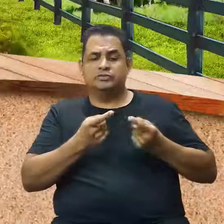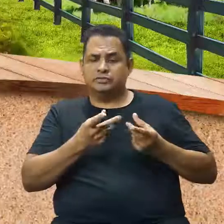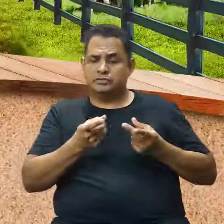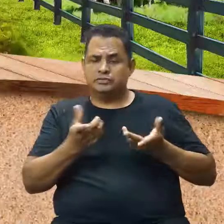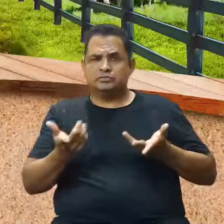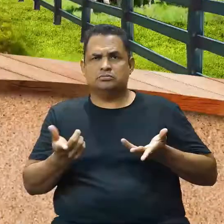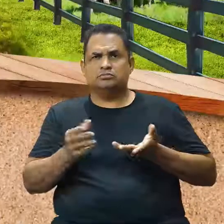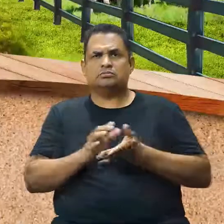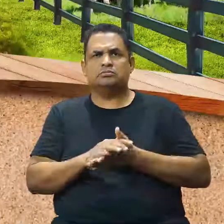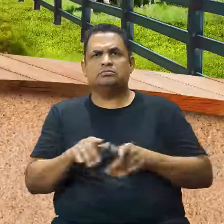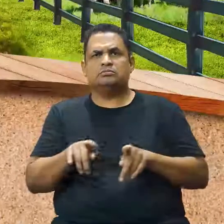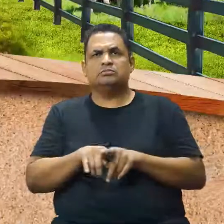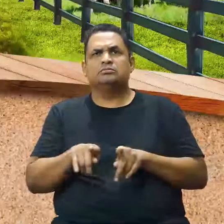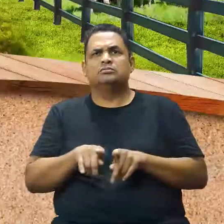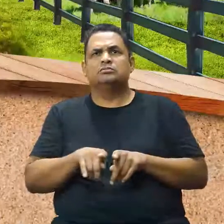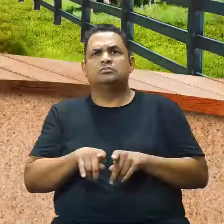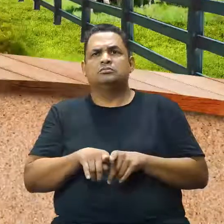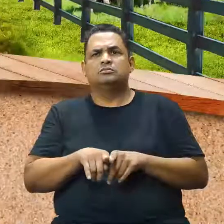também